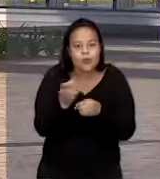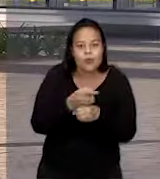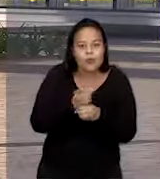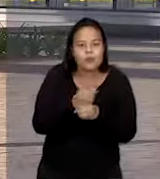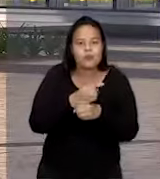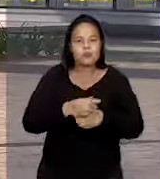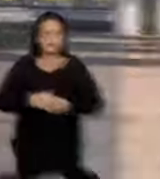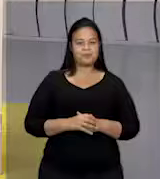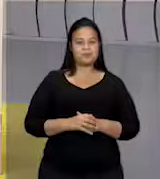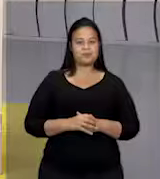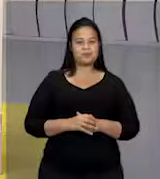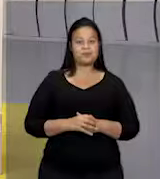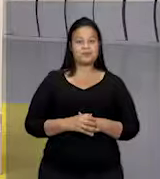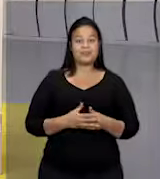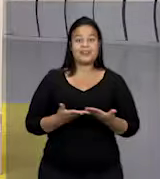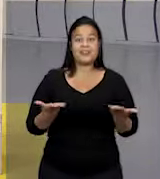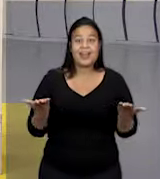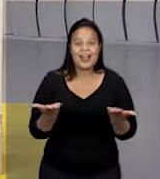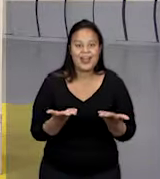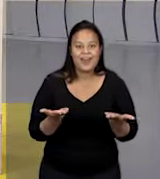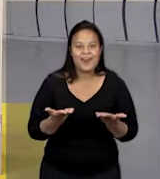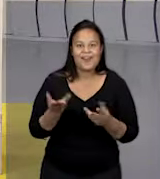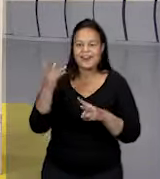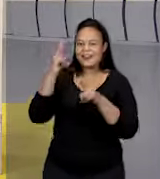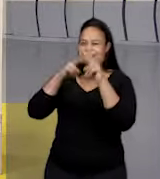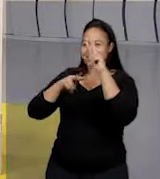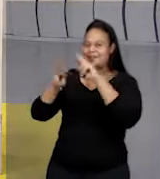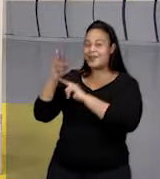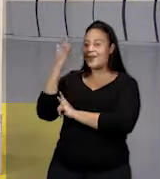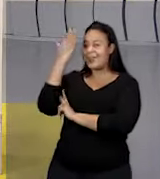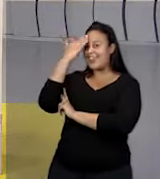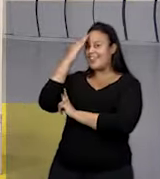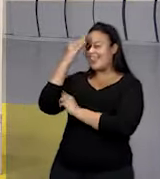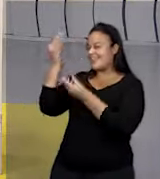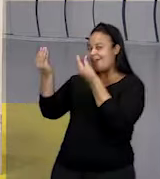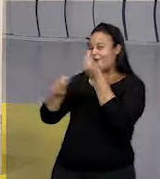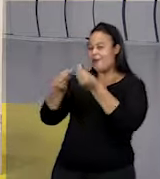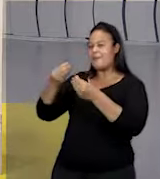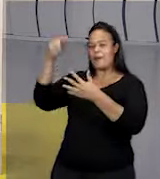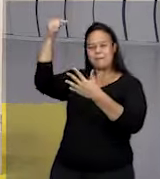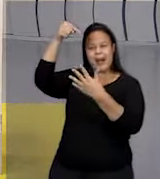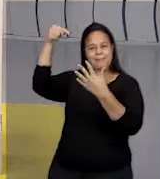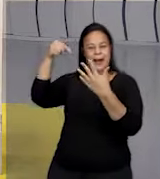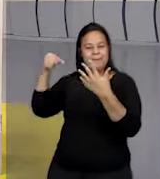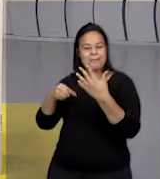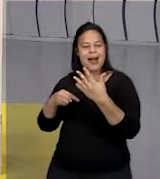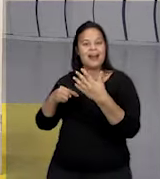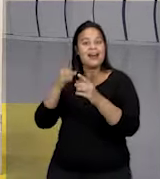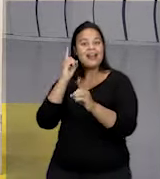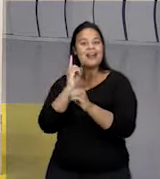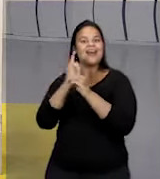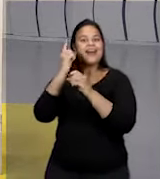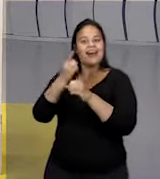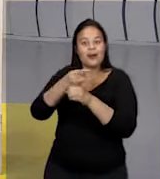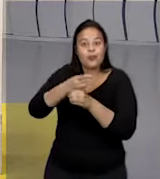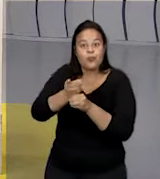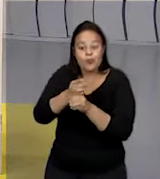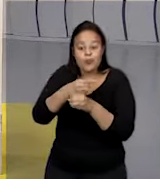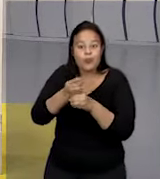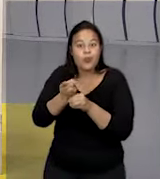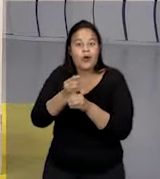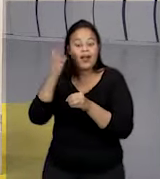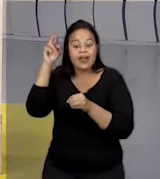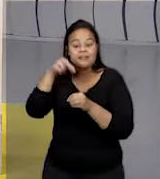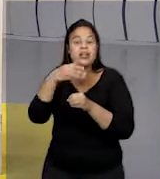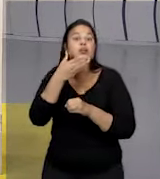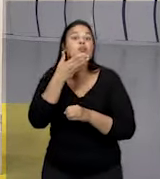dos Ventos. Agora que você já entendeu como é que nós encontramos, através do ponto de referência, que é